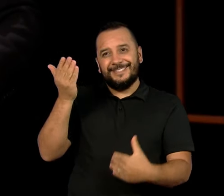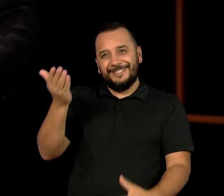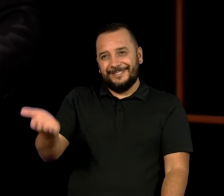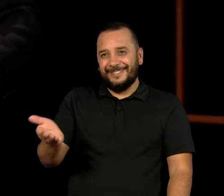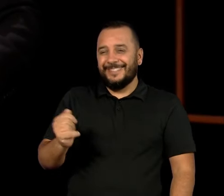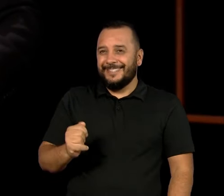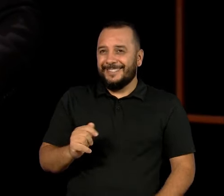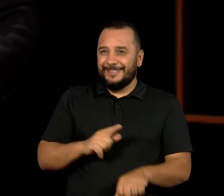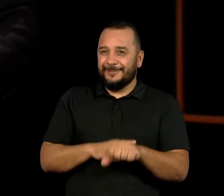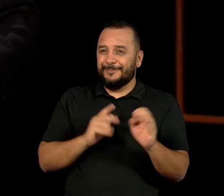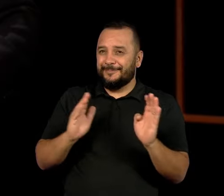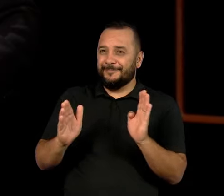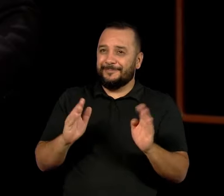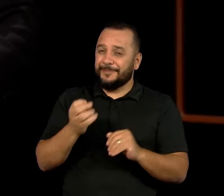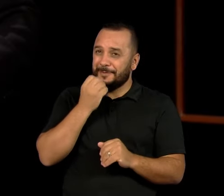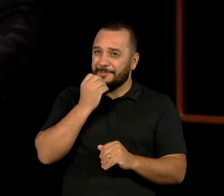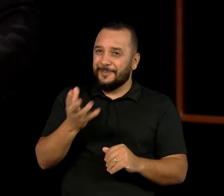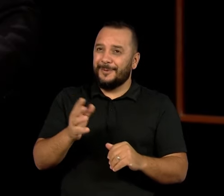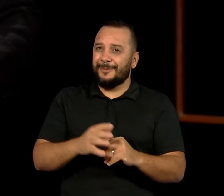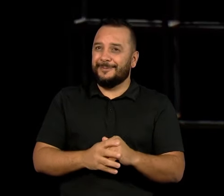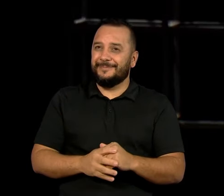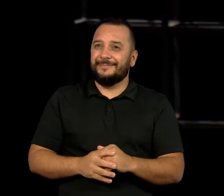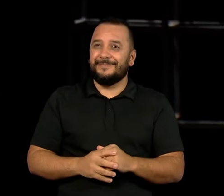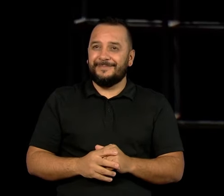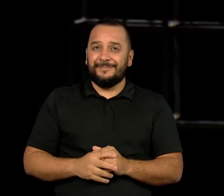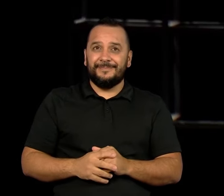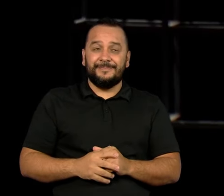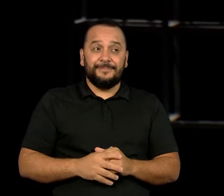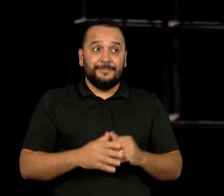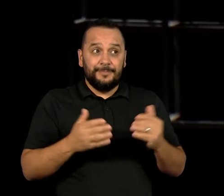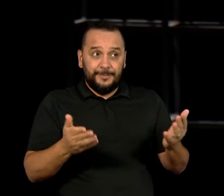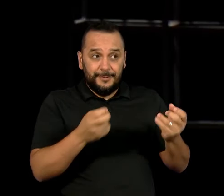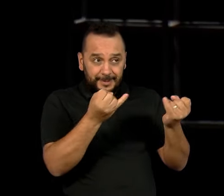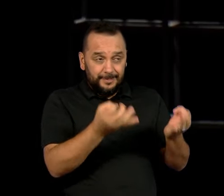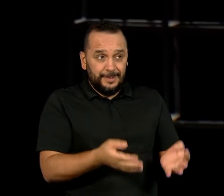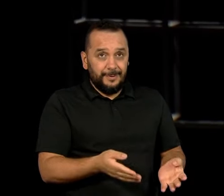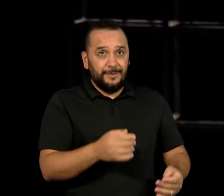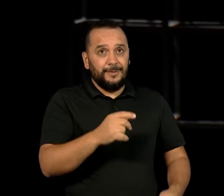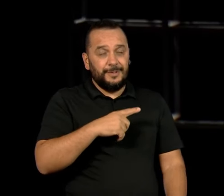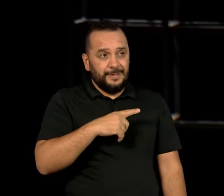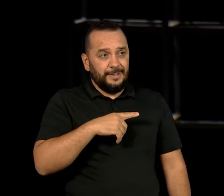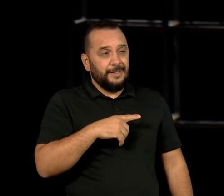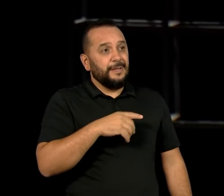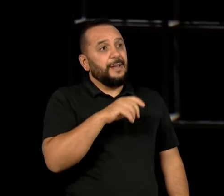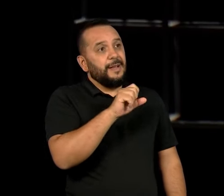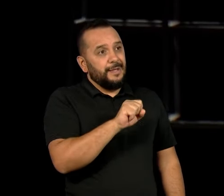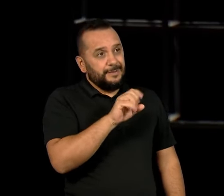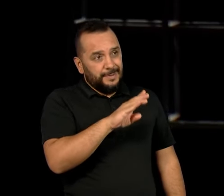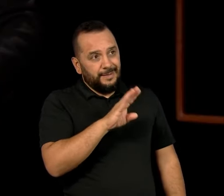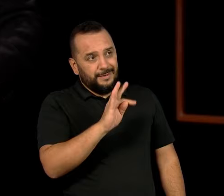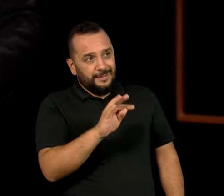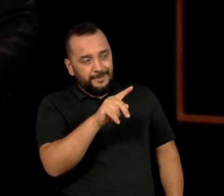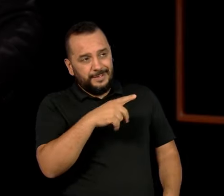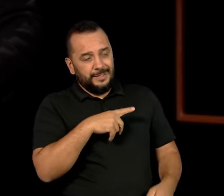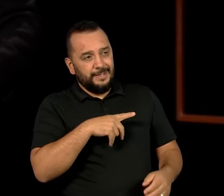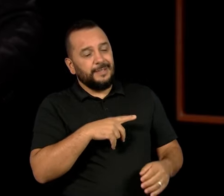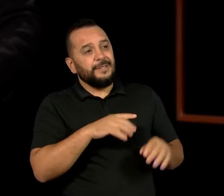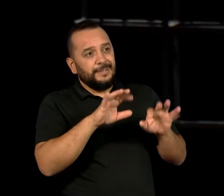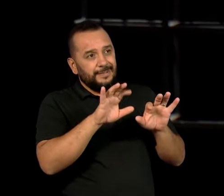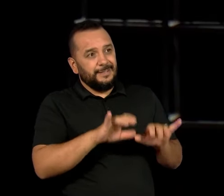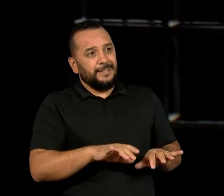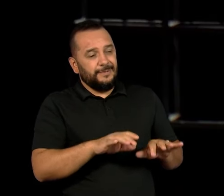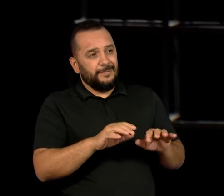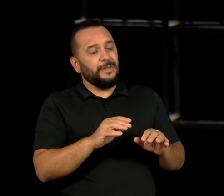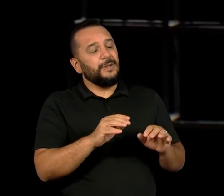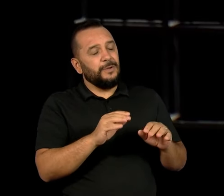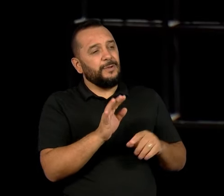esse momento. Que muito ótimo. Bem. Bom, você citou SBT, você também escreveu novelas por lá, né? Como, por exemplo, Uma